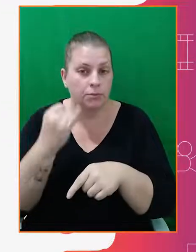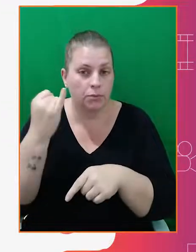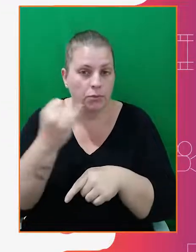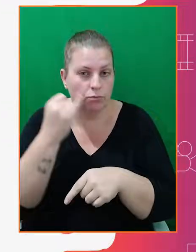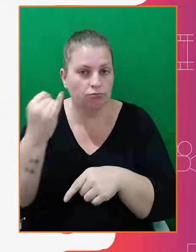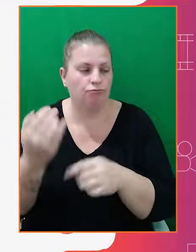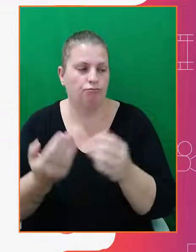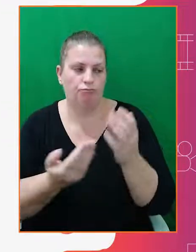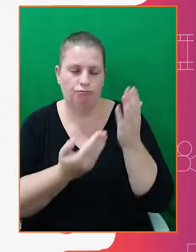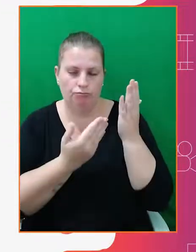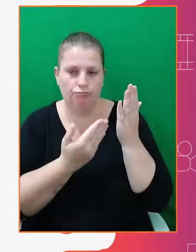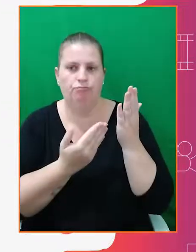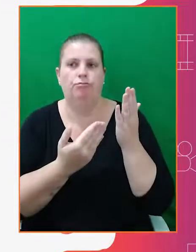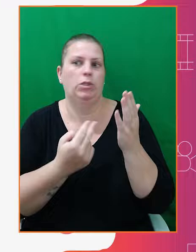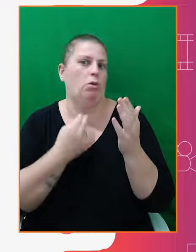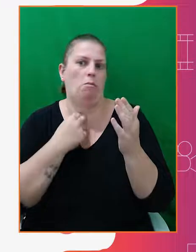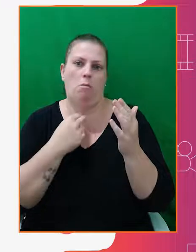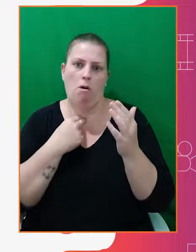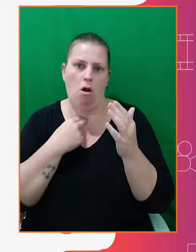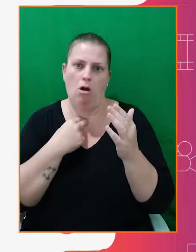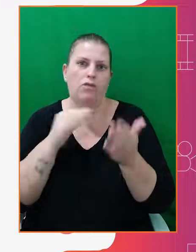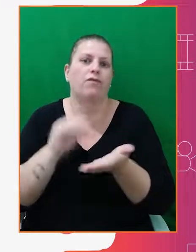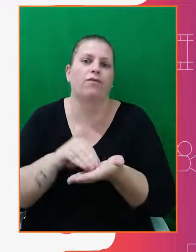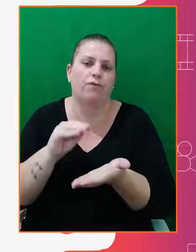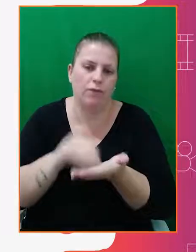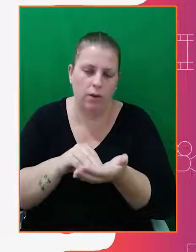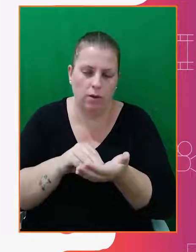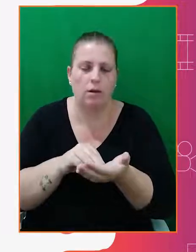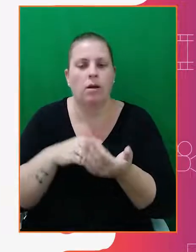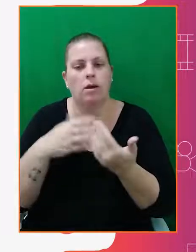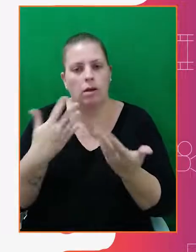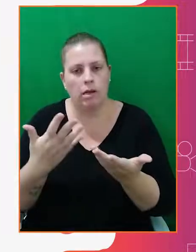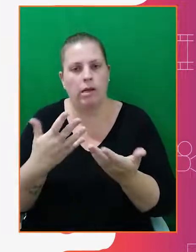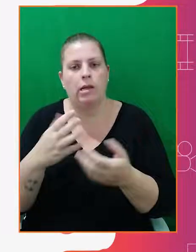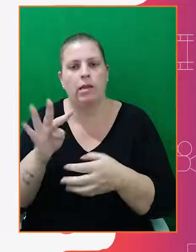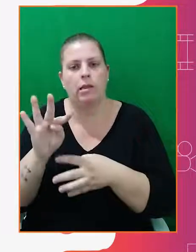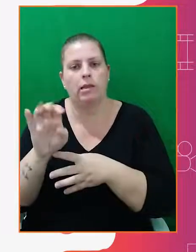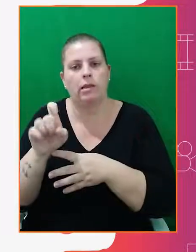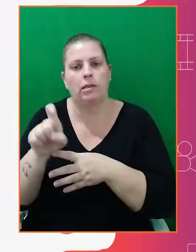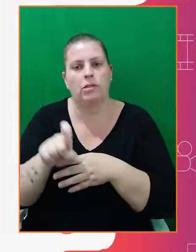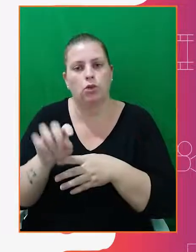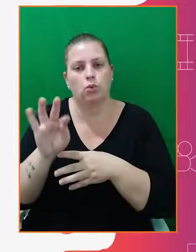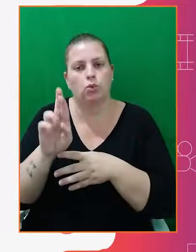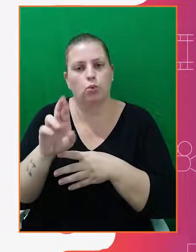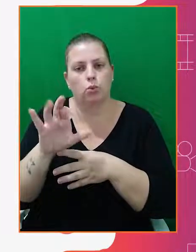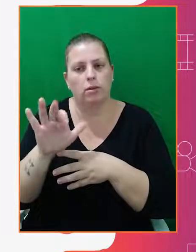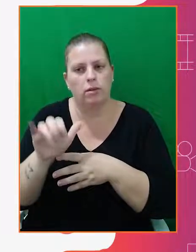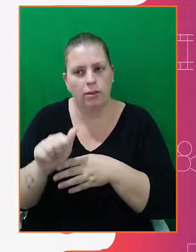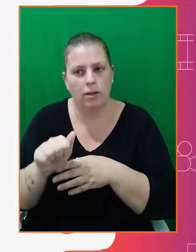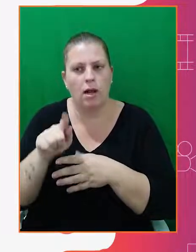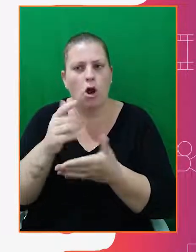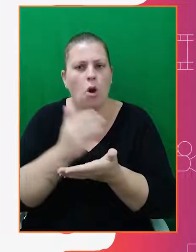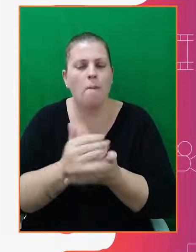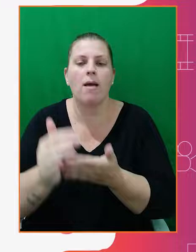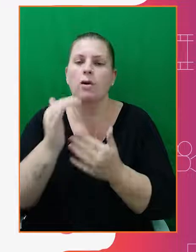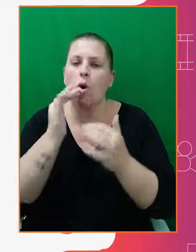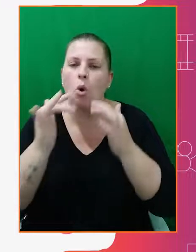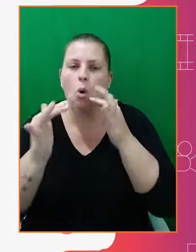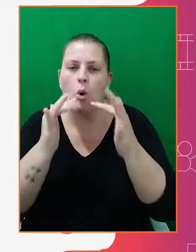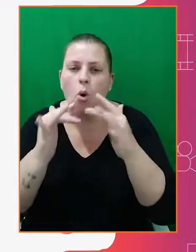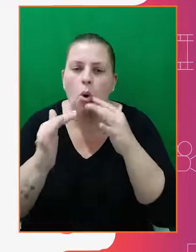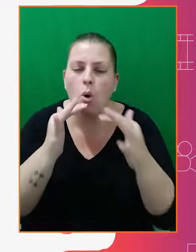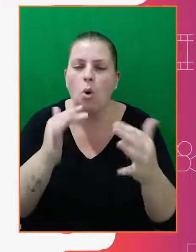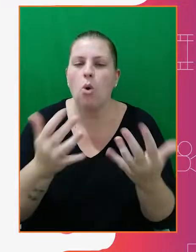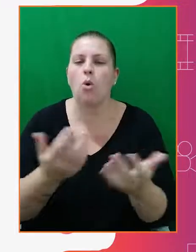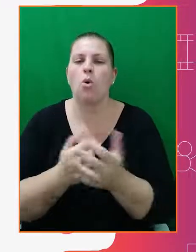Outra etapa importante e que é indispensável no 3D é a etapa de textura e iluminação. É o momento que a animação vai ganhar a